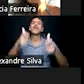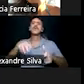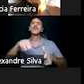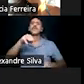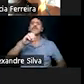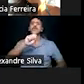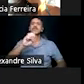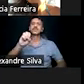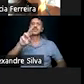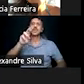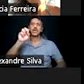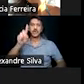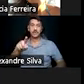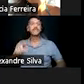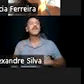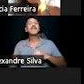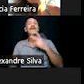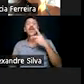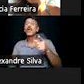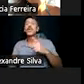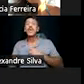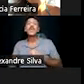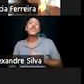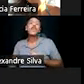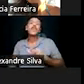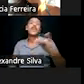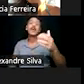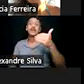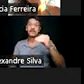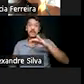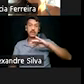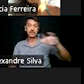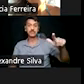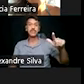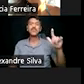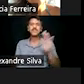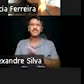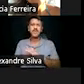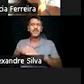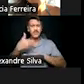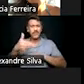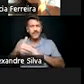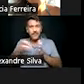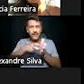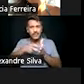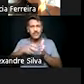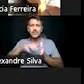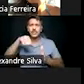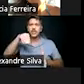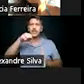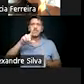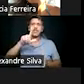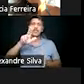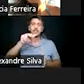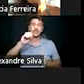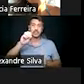Plácido, foram coletados mais de 10.000 fósseis de moluscos que ele resgatava dessas frentes de